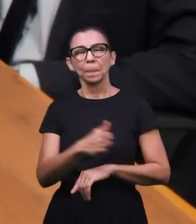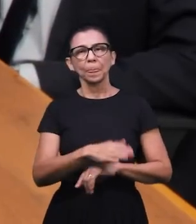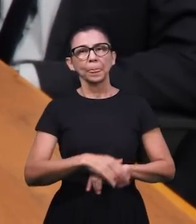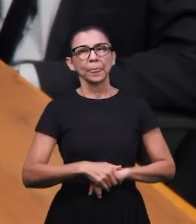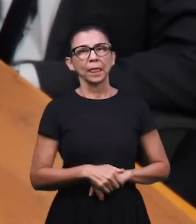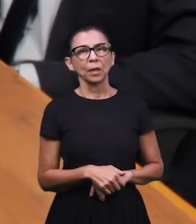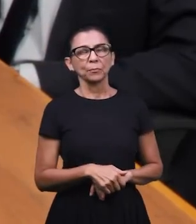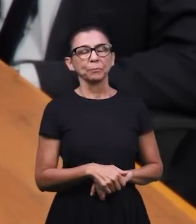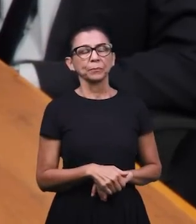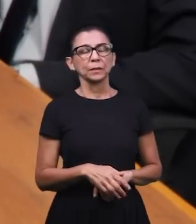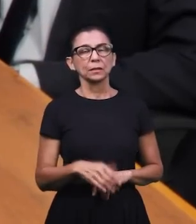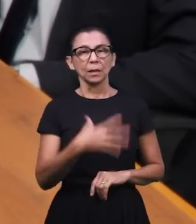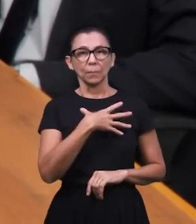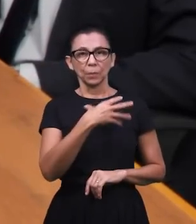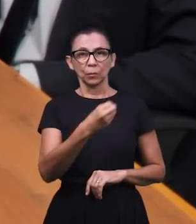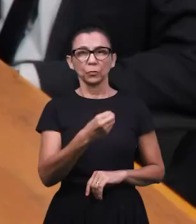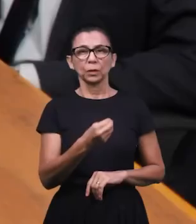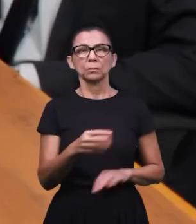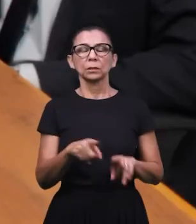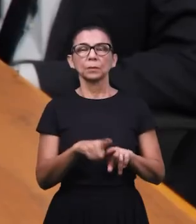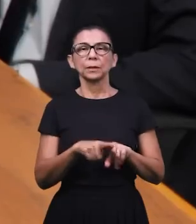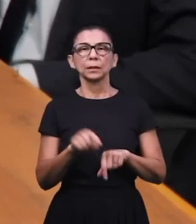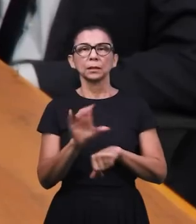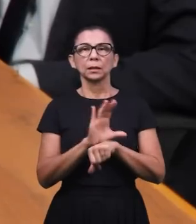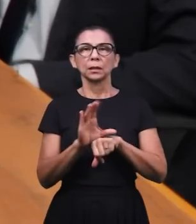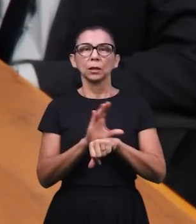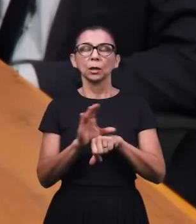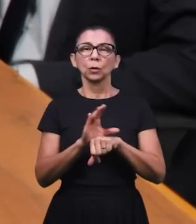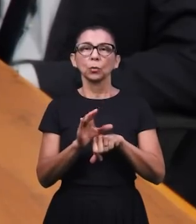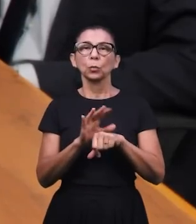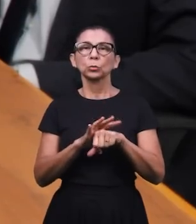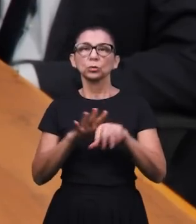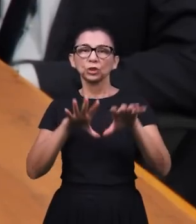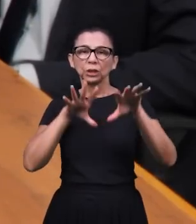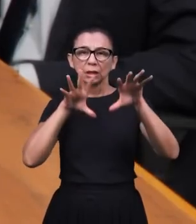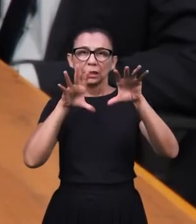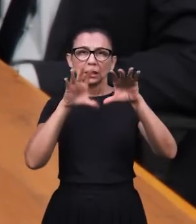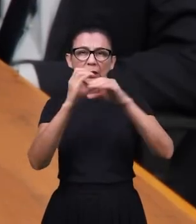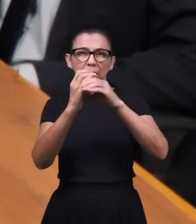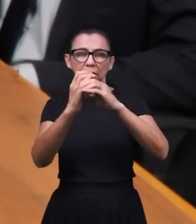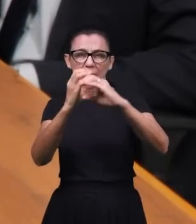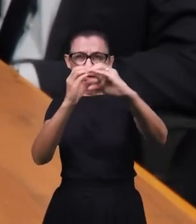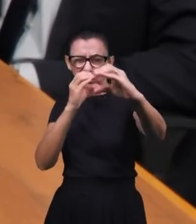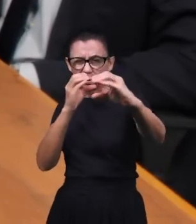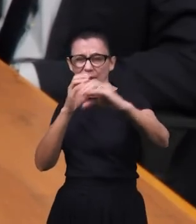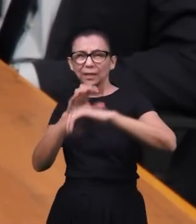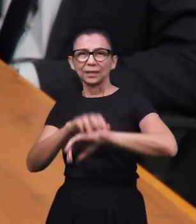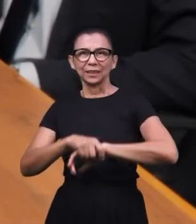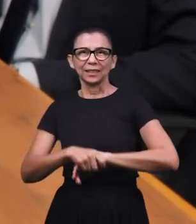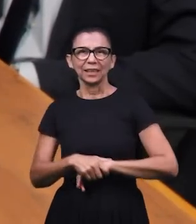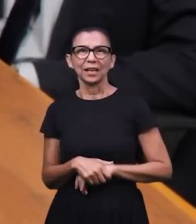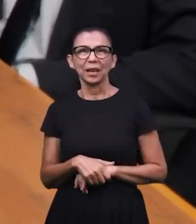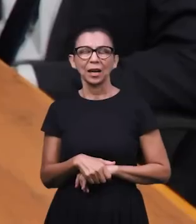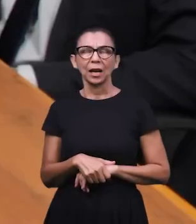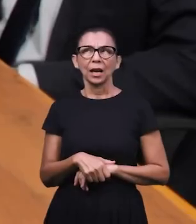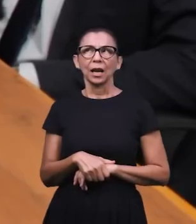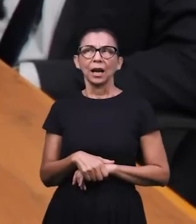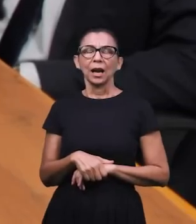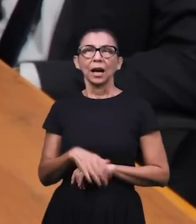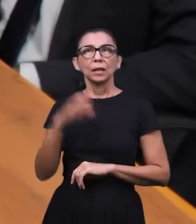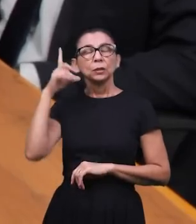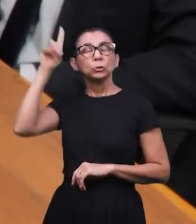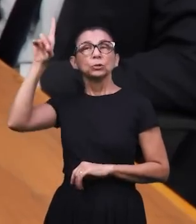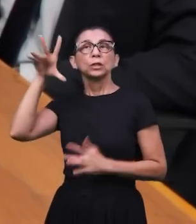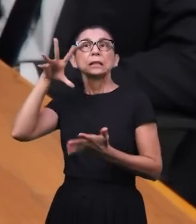fez medicina, queria fazer engenharia. Ele só decidiu fazer medicina no dia da inscrição do vestibular. O